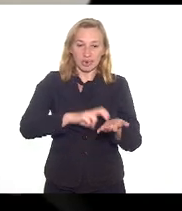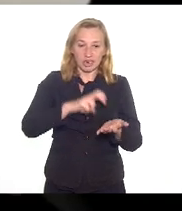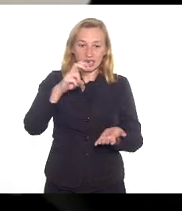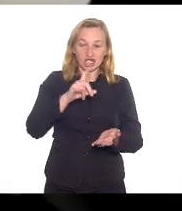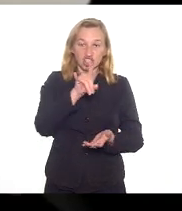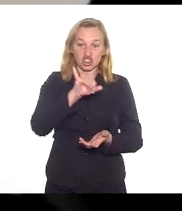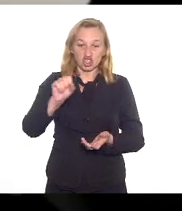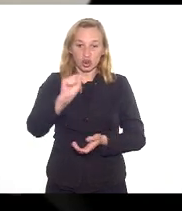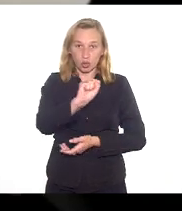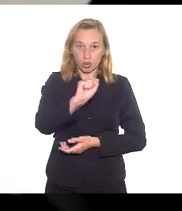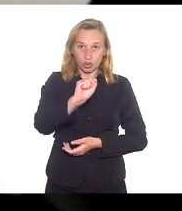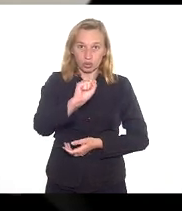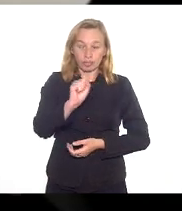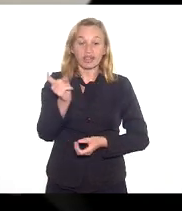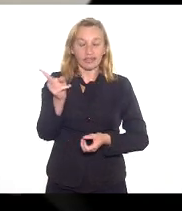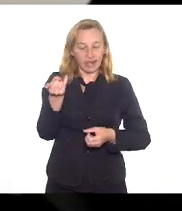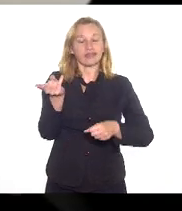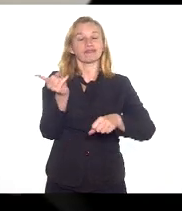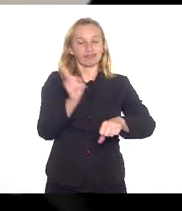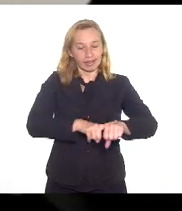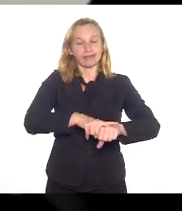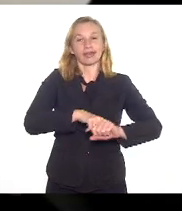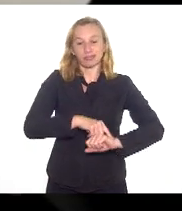para poder dar tempo para nós